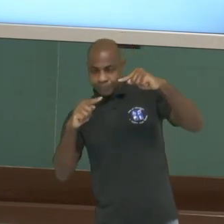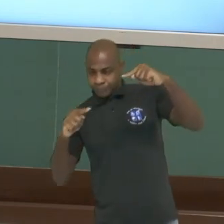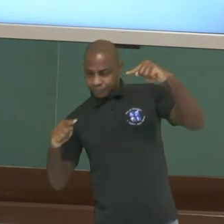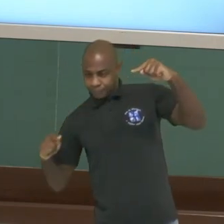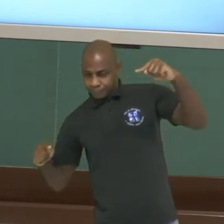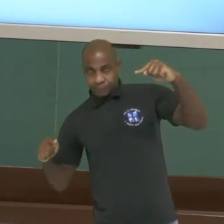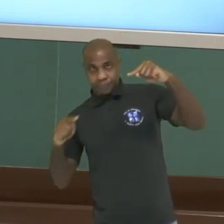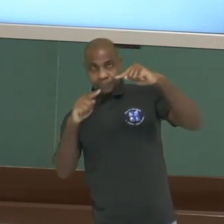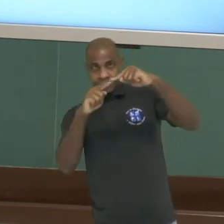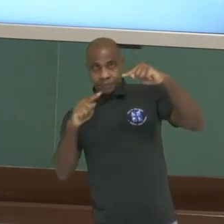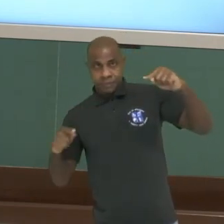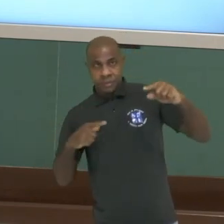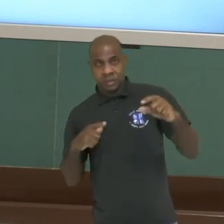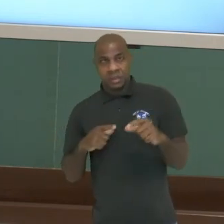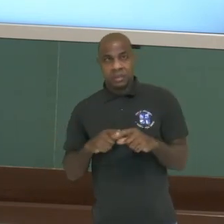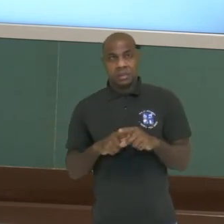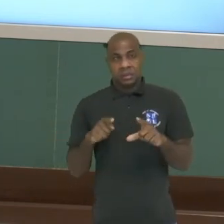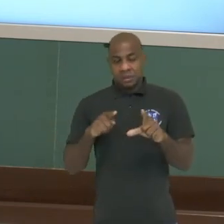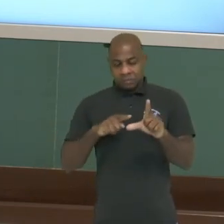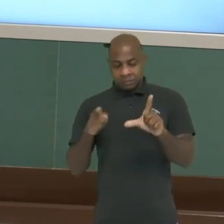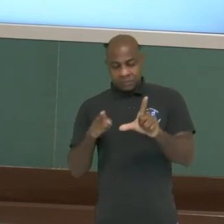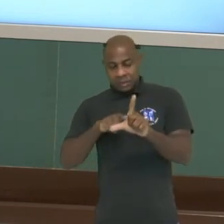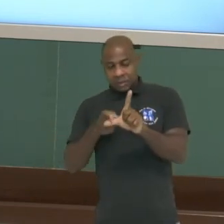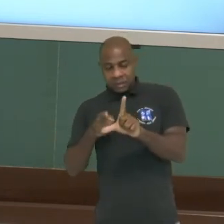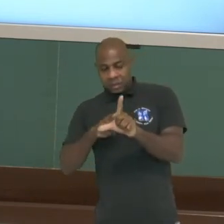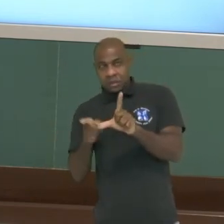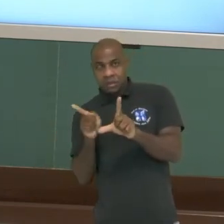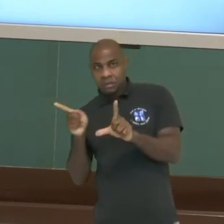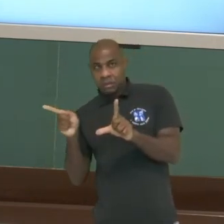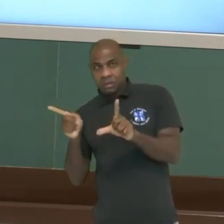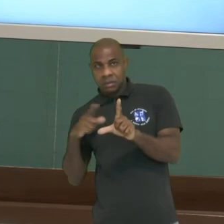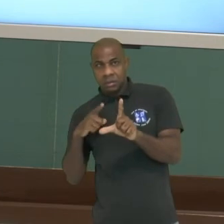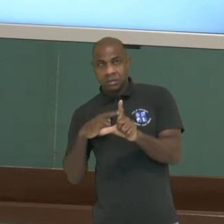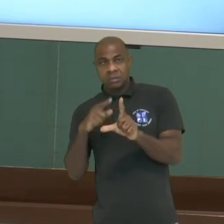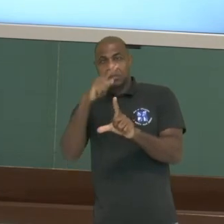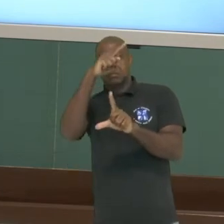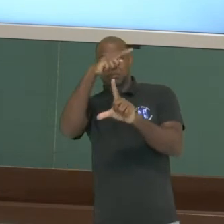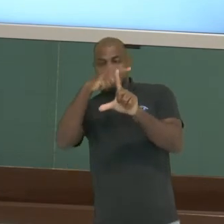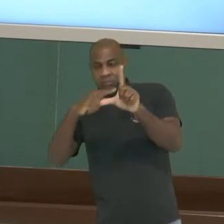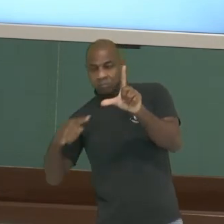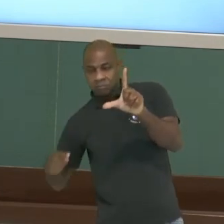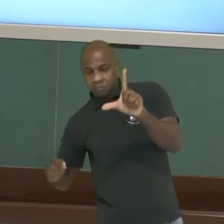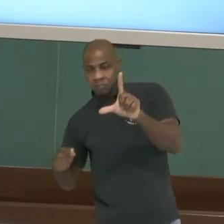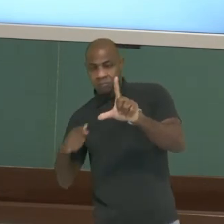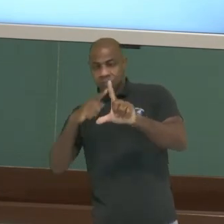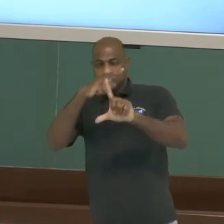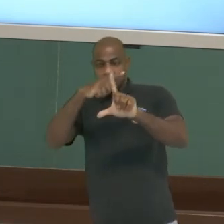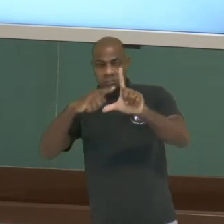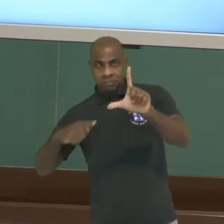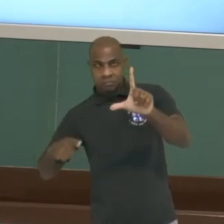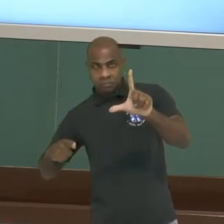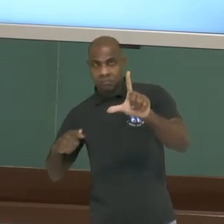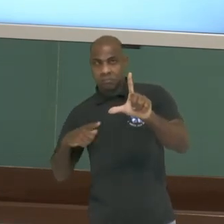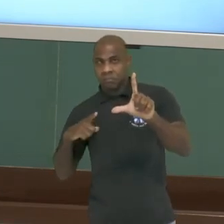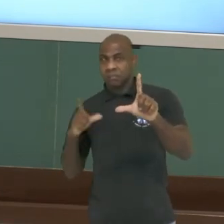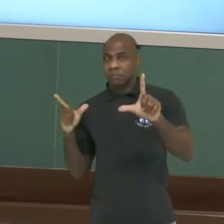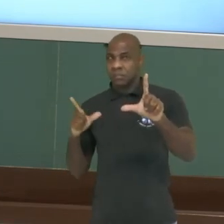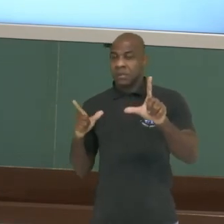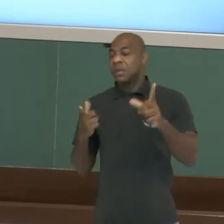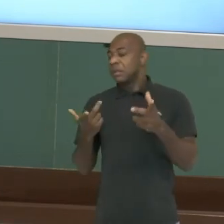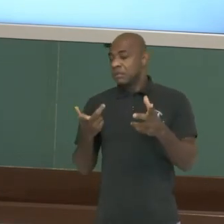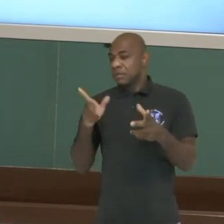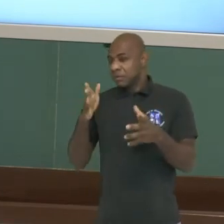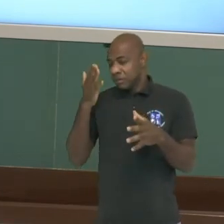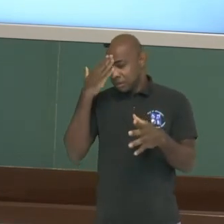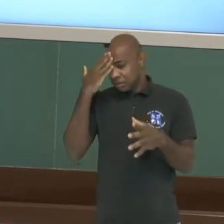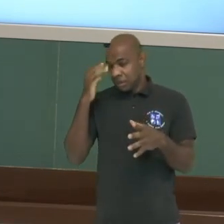tem este ângulo e passa por este ponto aqui. Pelo formato, quem lembra dos vídeos anteriores já vai saber